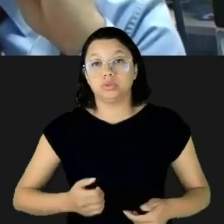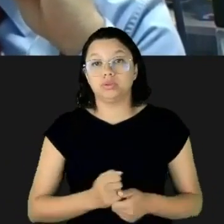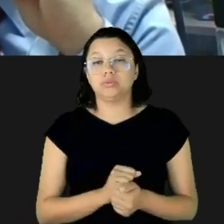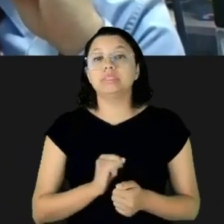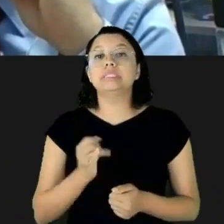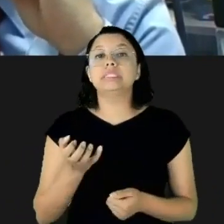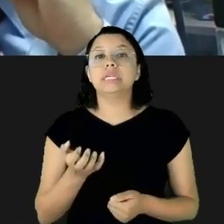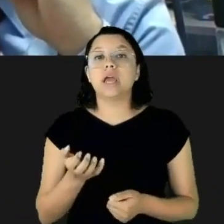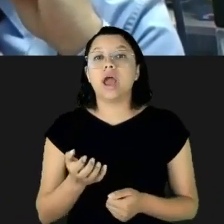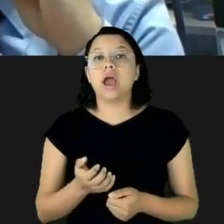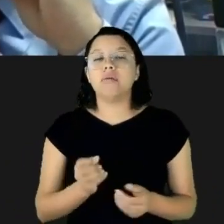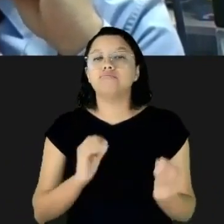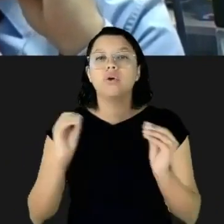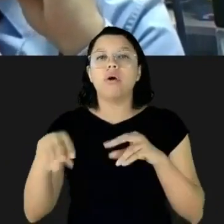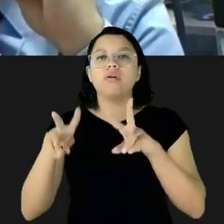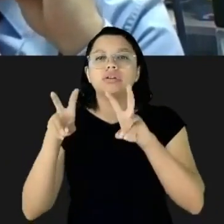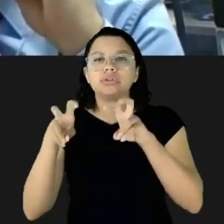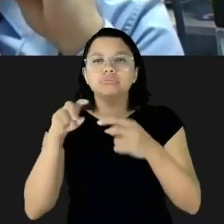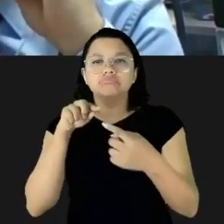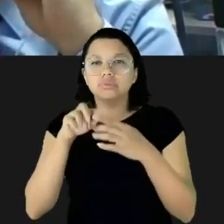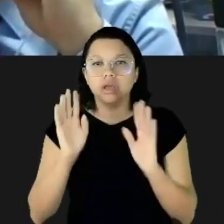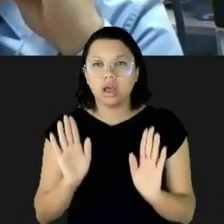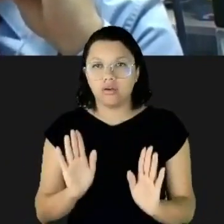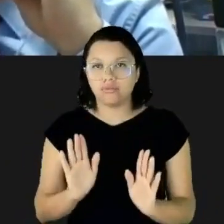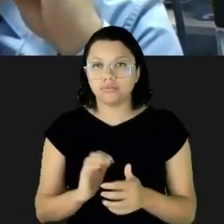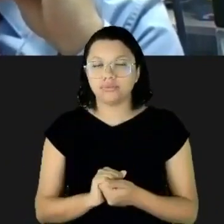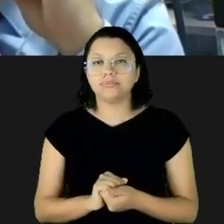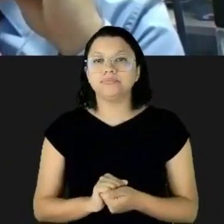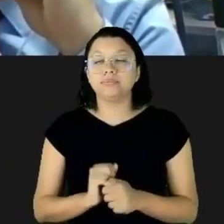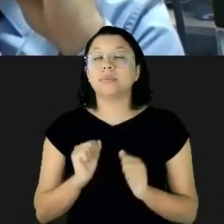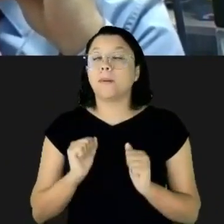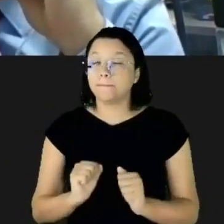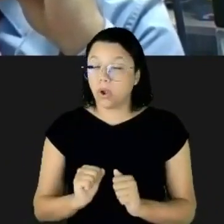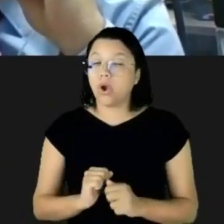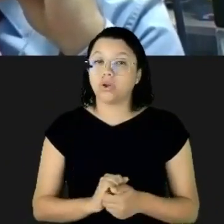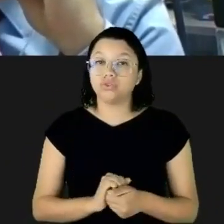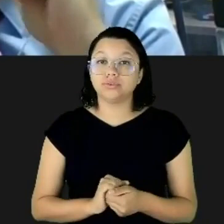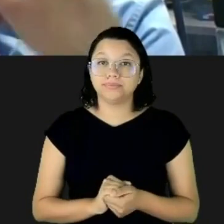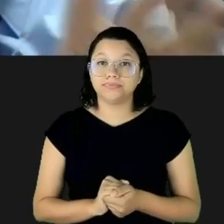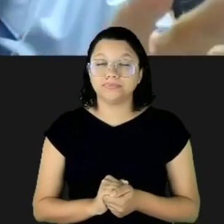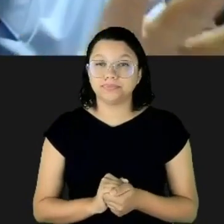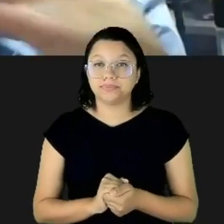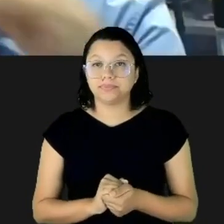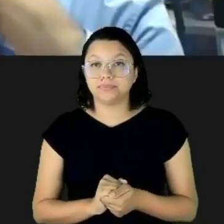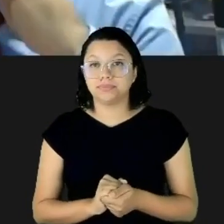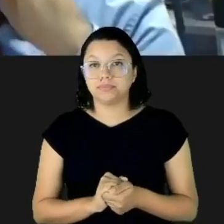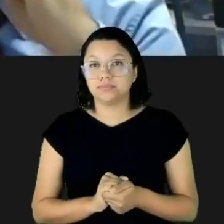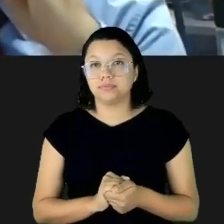se você quiser colocar um assunto aqui específico você pode colocar